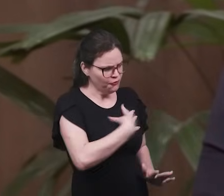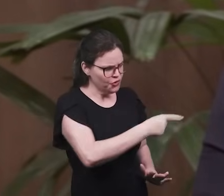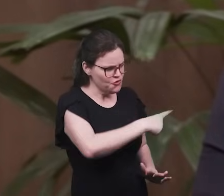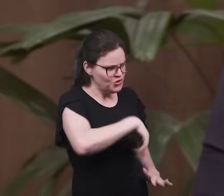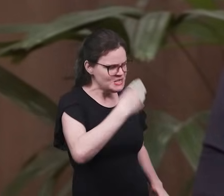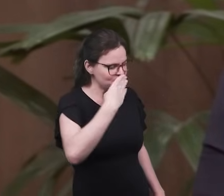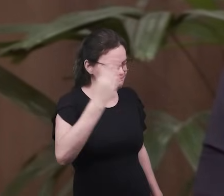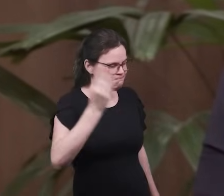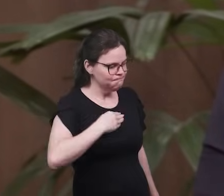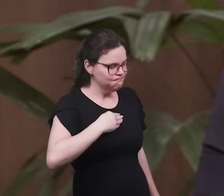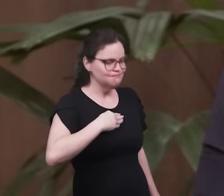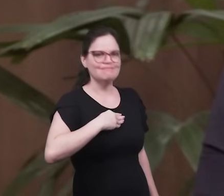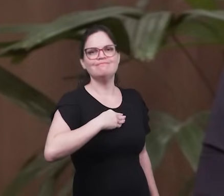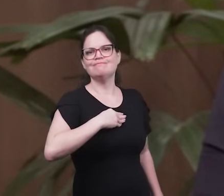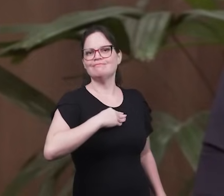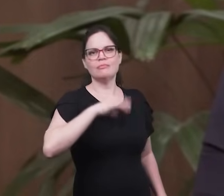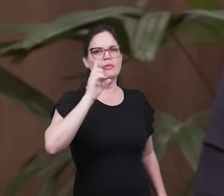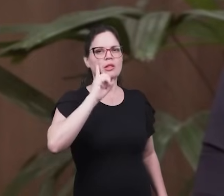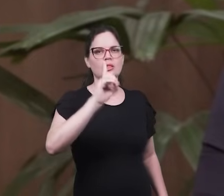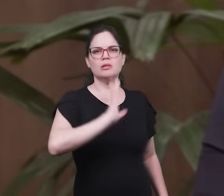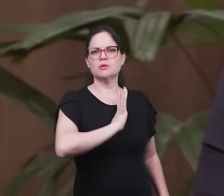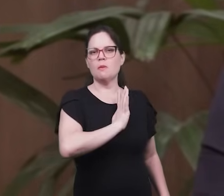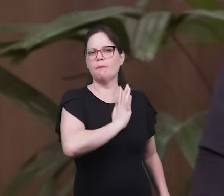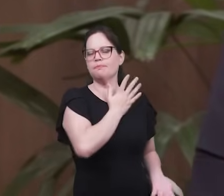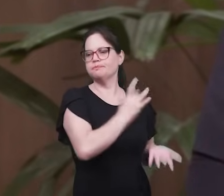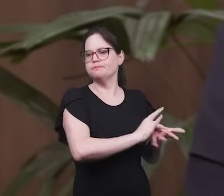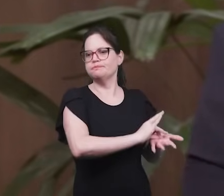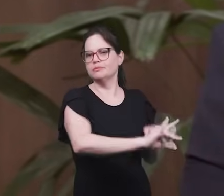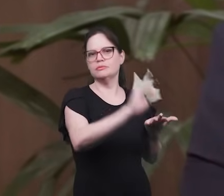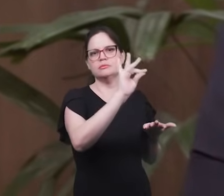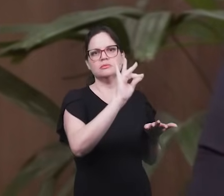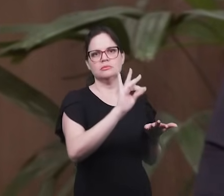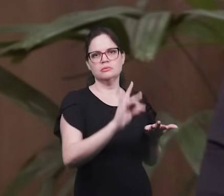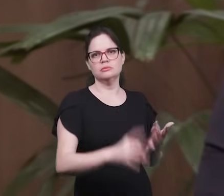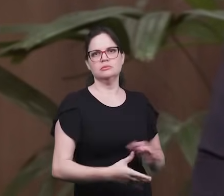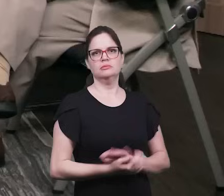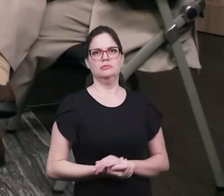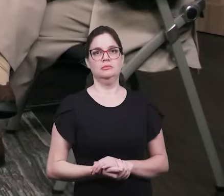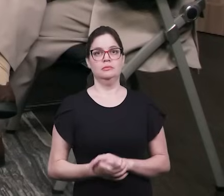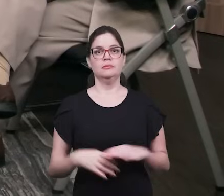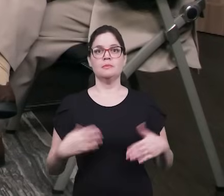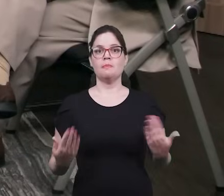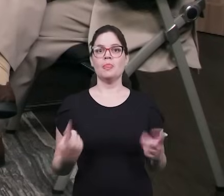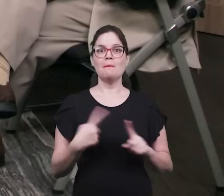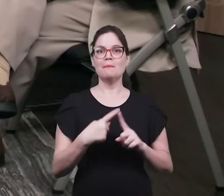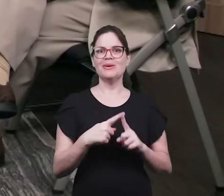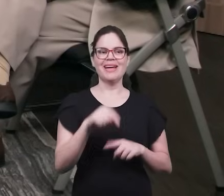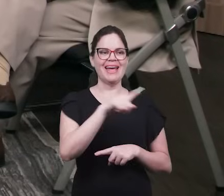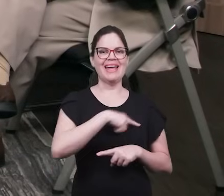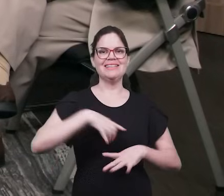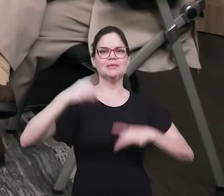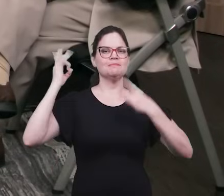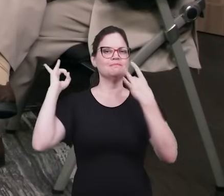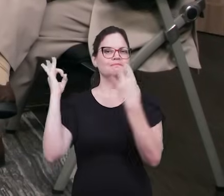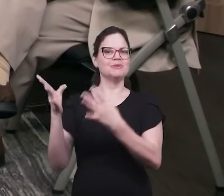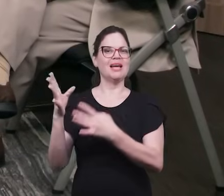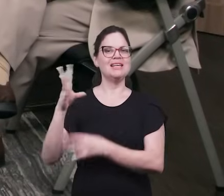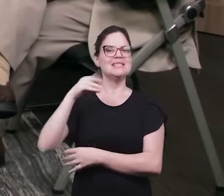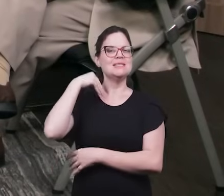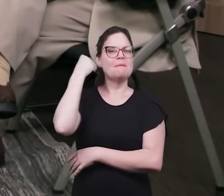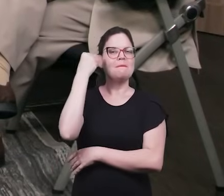Então, quando o homem nega isso, isso se torna abominável ao Senhor. Ele deixa a experiência